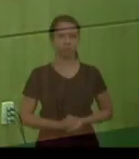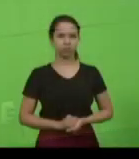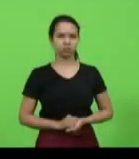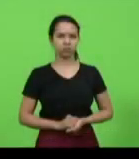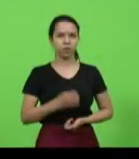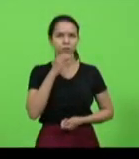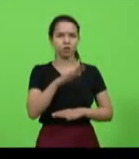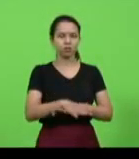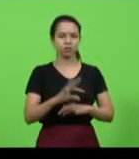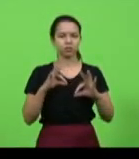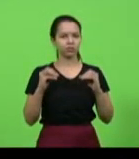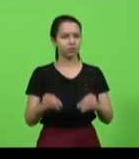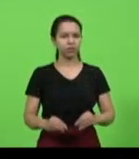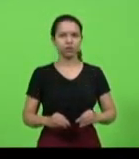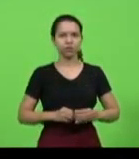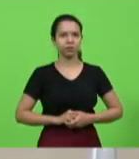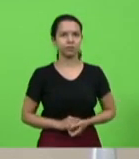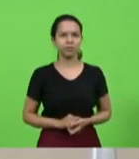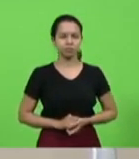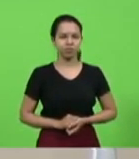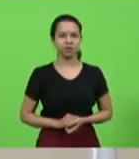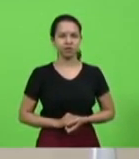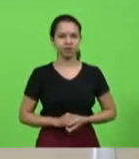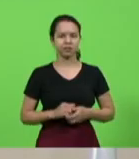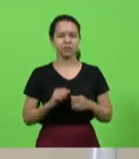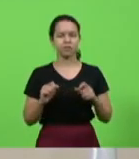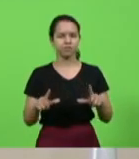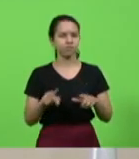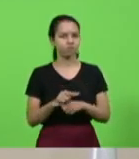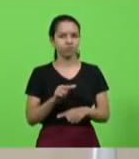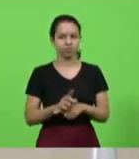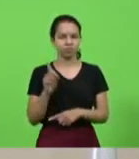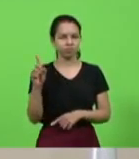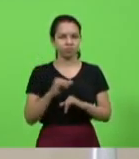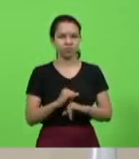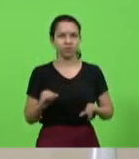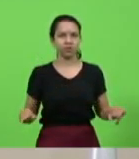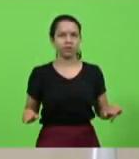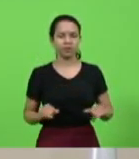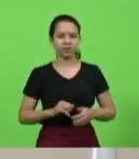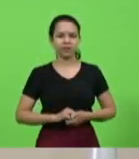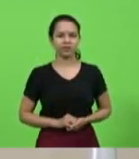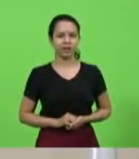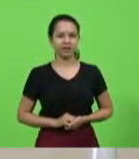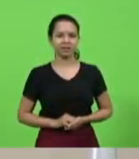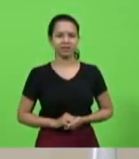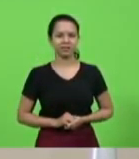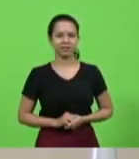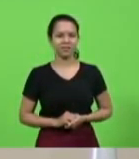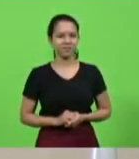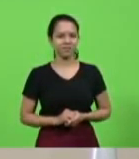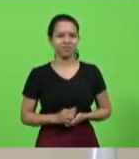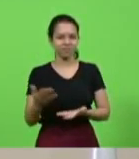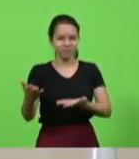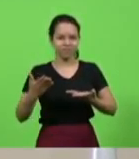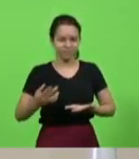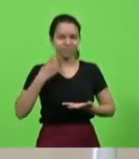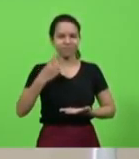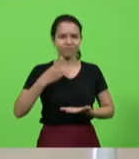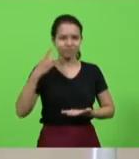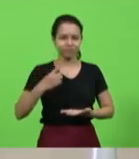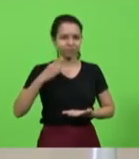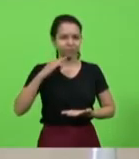Boa tarde a todos. Havendo o quórum regimental e sob a proteção de Deus, declaro aberta a presente sessão. Convido o deputado Jessé Lopes para